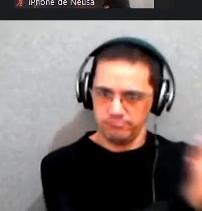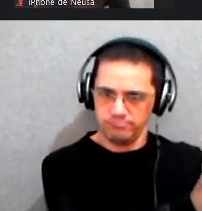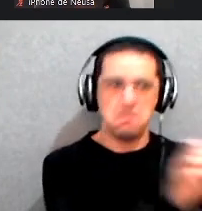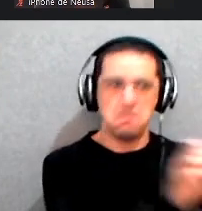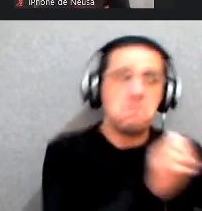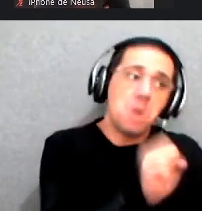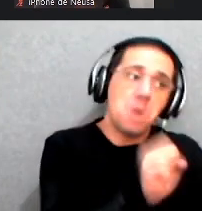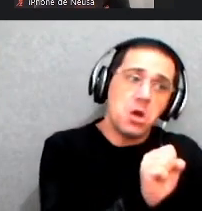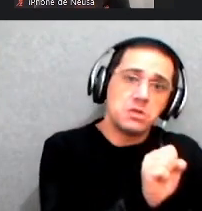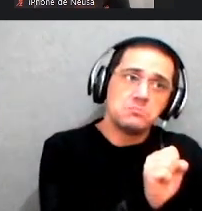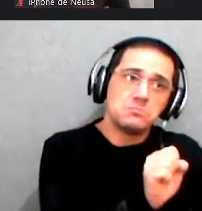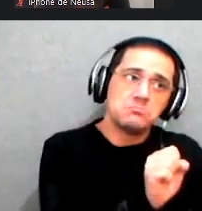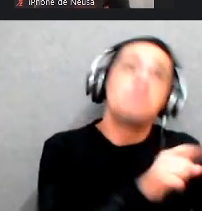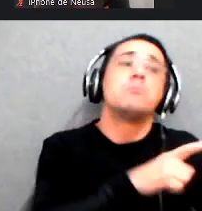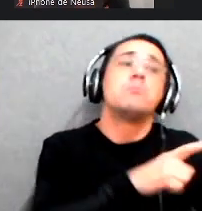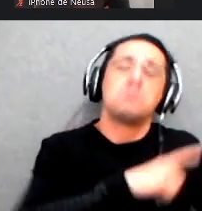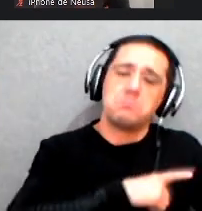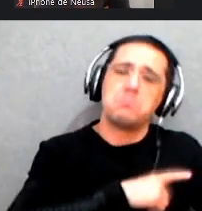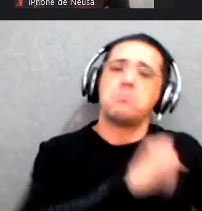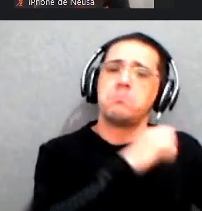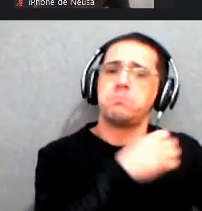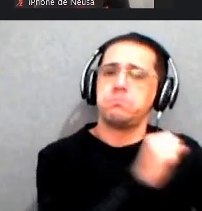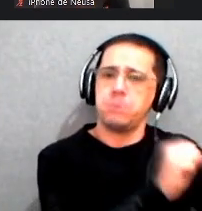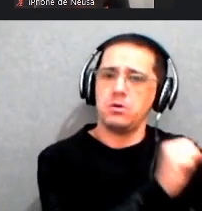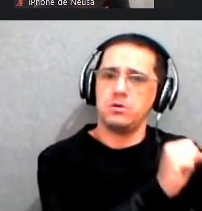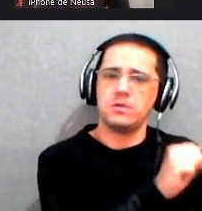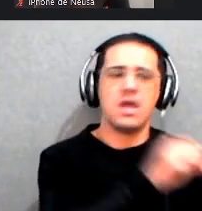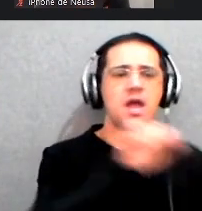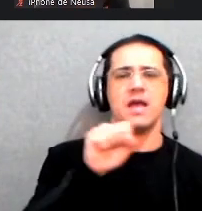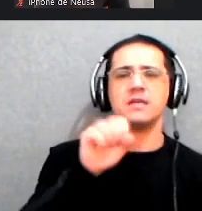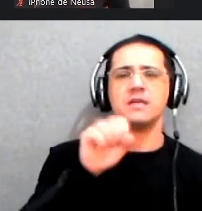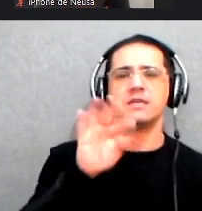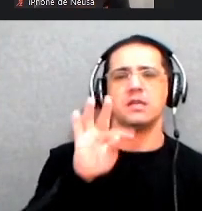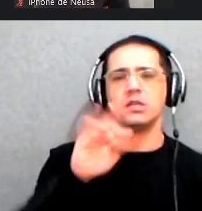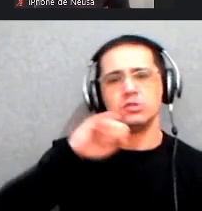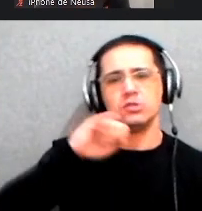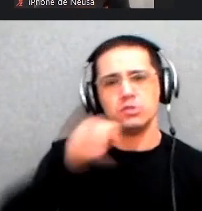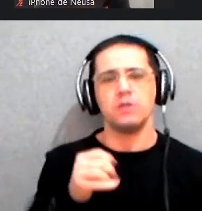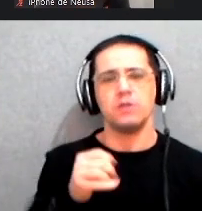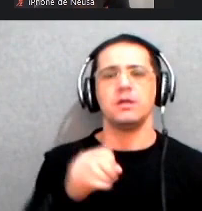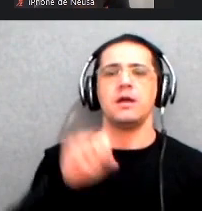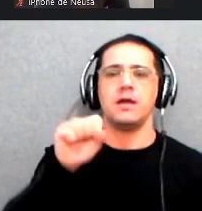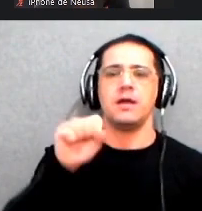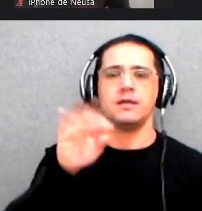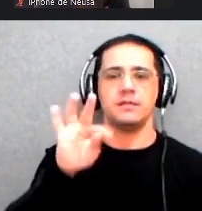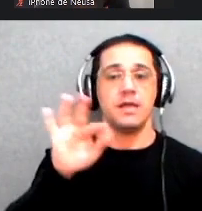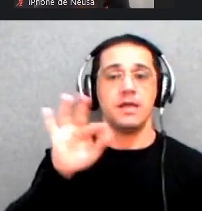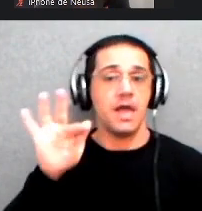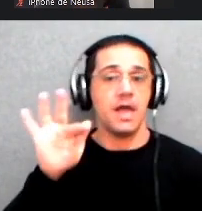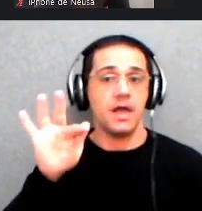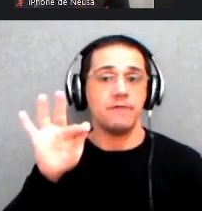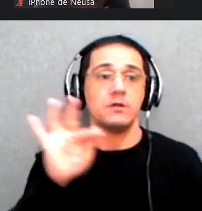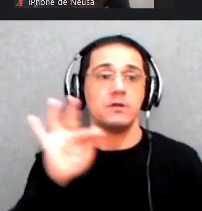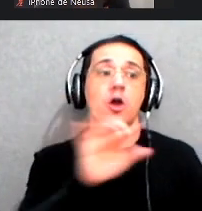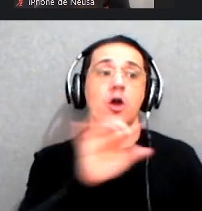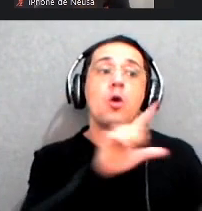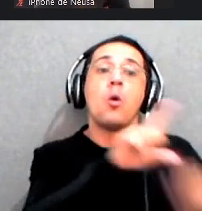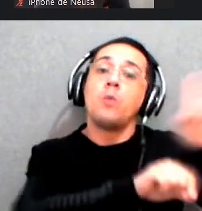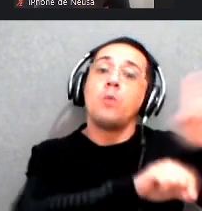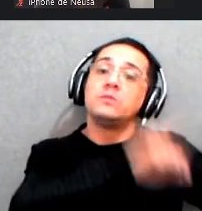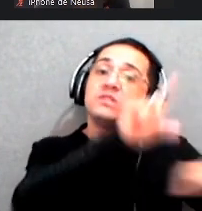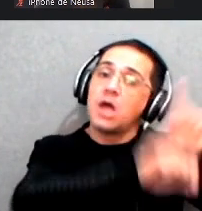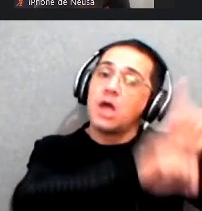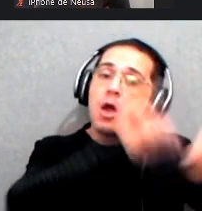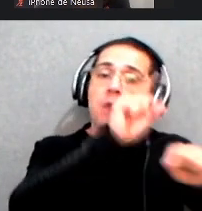Podemos ter um tribunal online, STJ e STF, com a opção do online. Opção, não obrigatoriedade. Eu quero, se